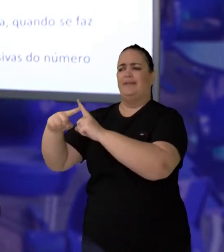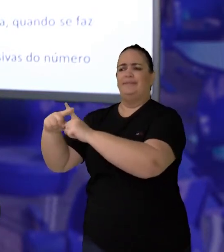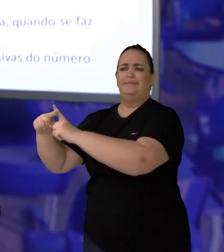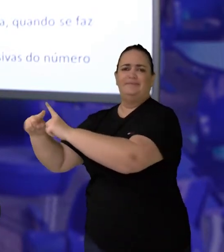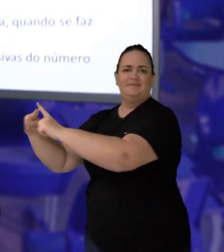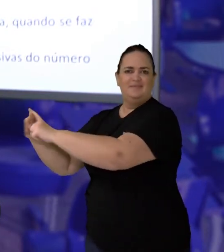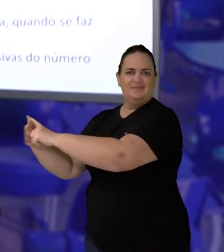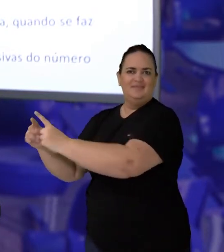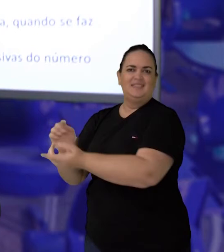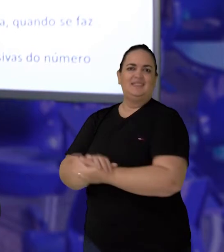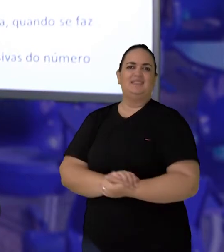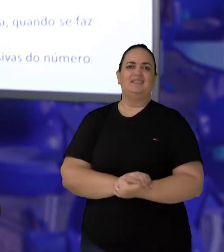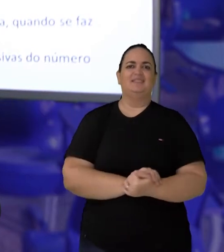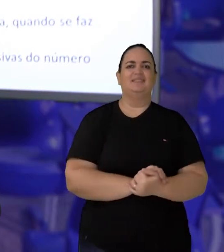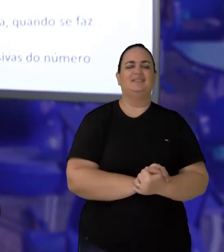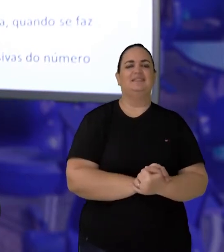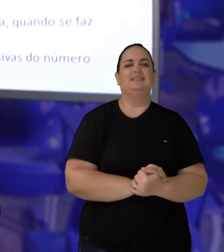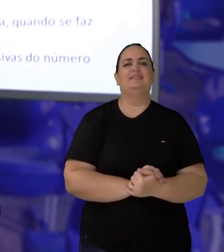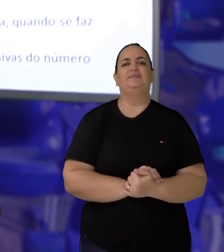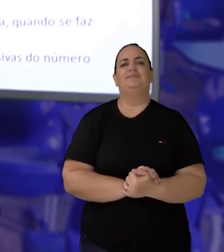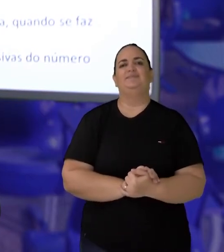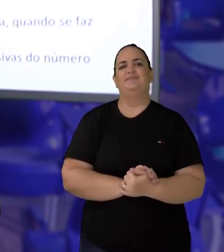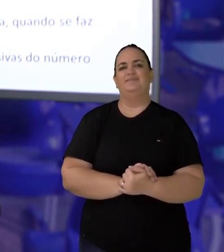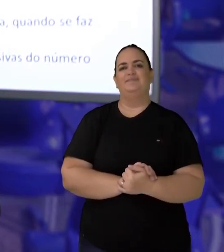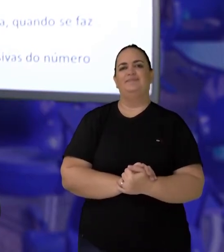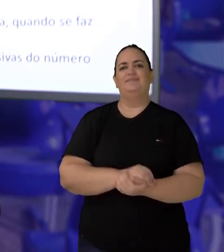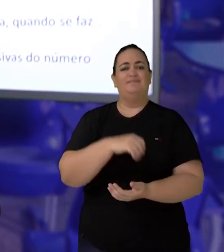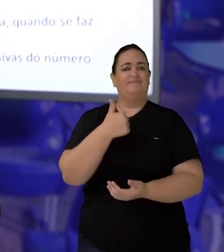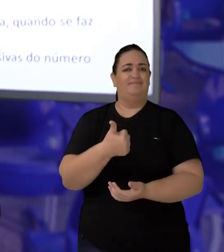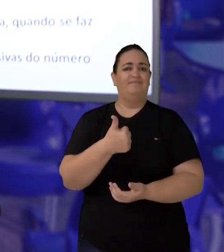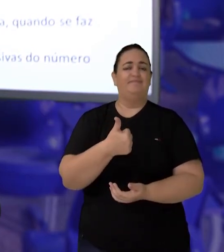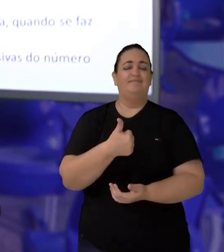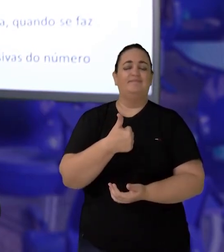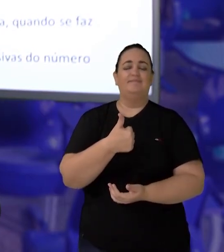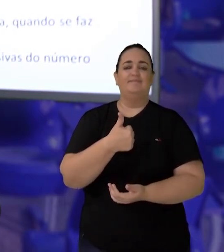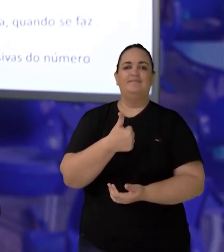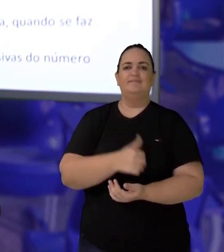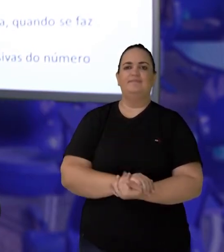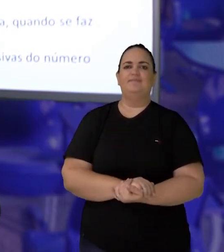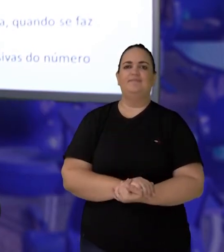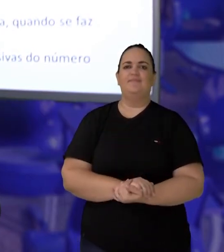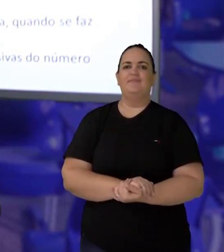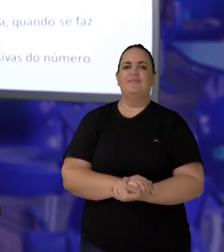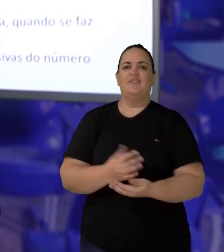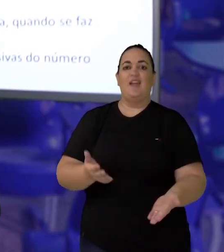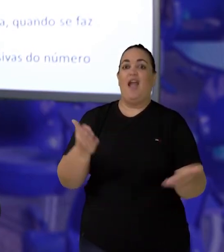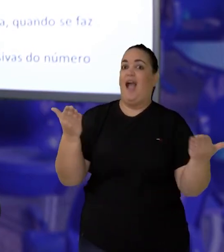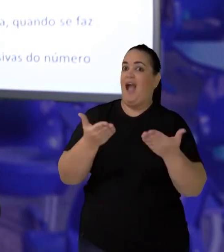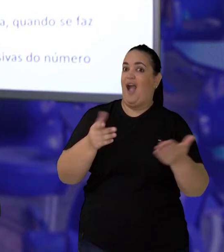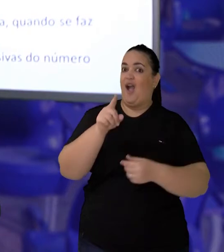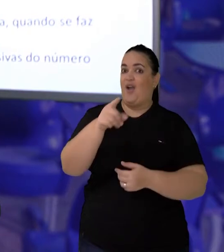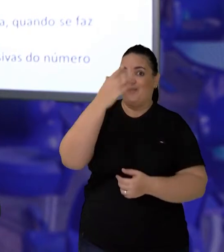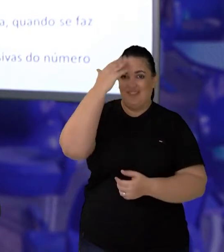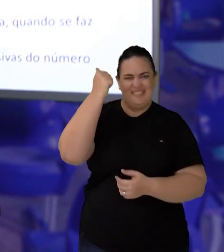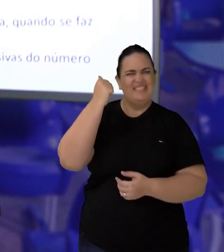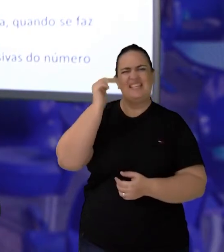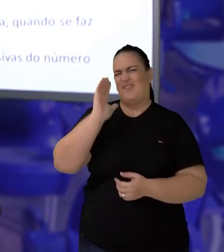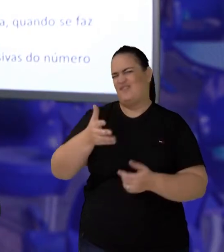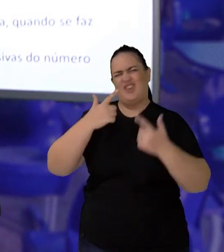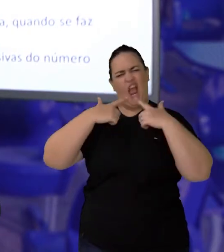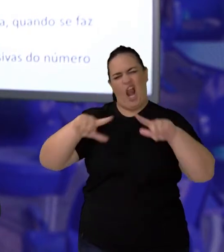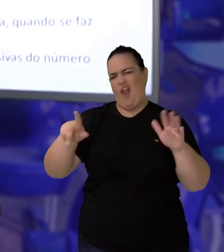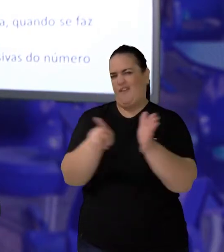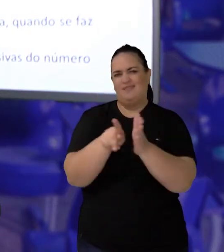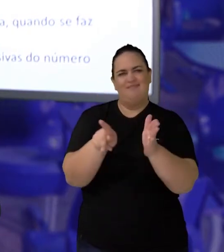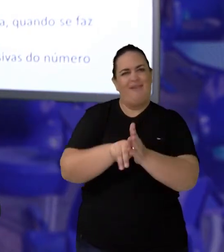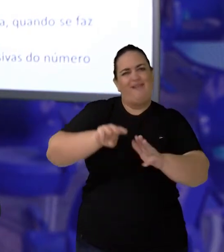Multiplicações sucessivas do número que está na base. Fechado, galera? Então, agora que vocês sabem o matematiquês